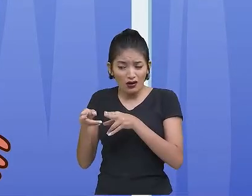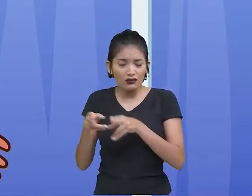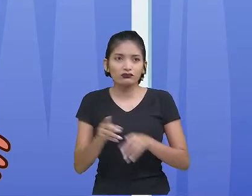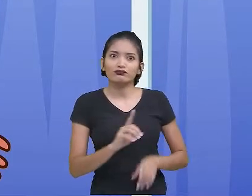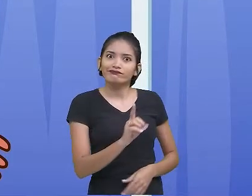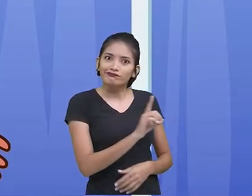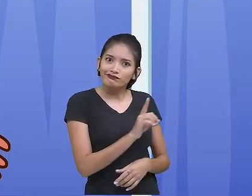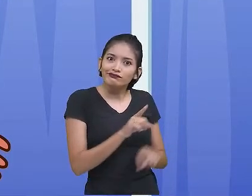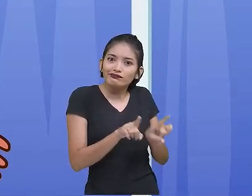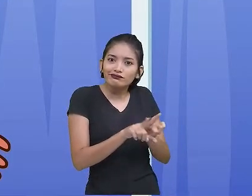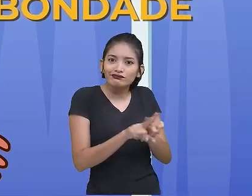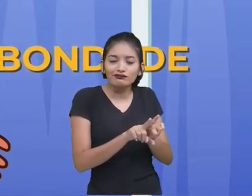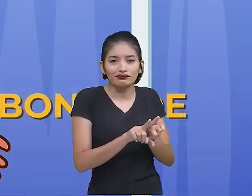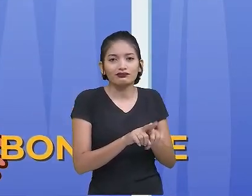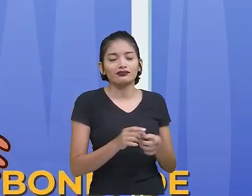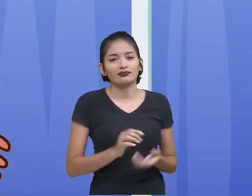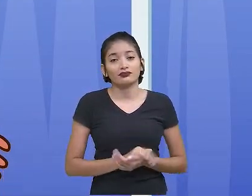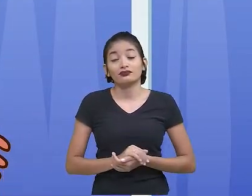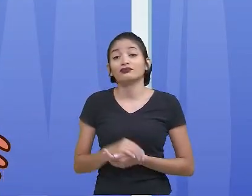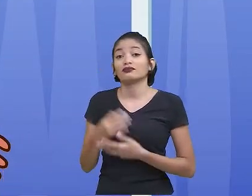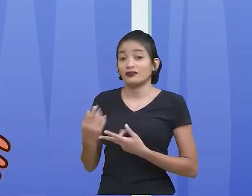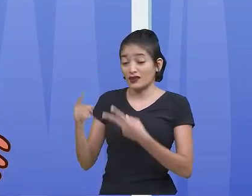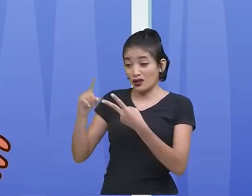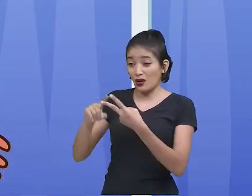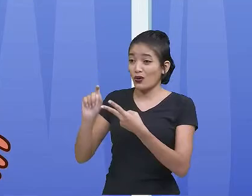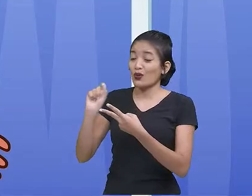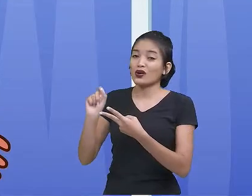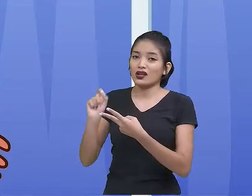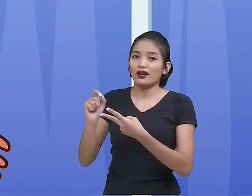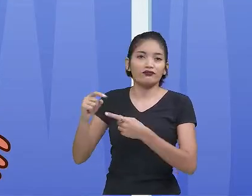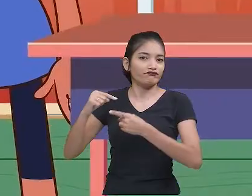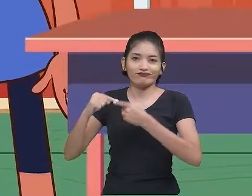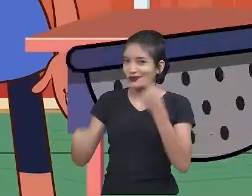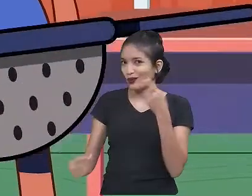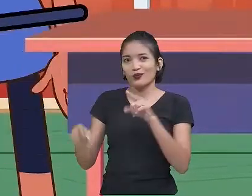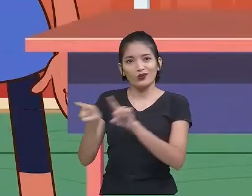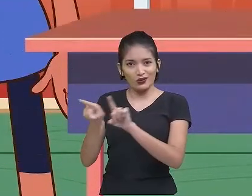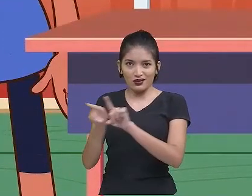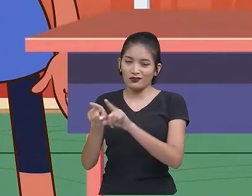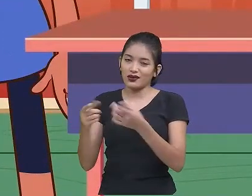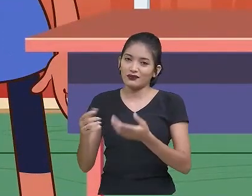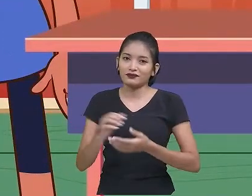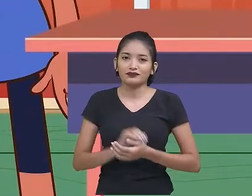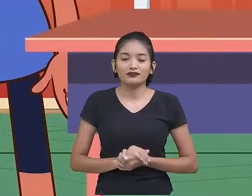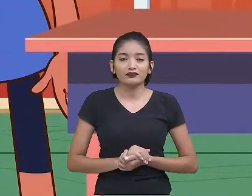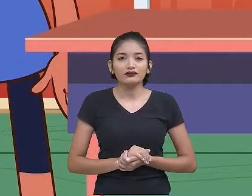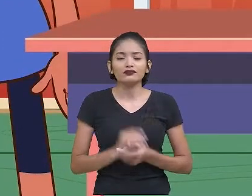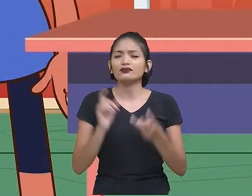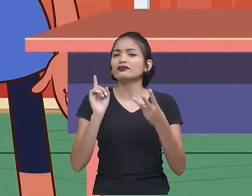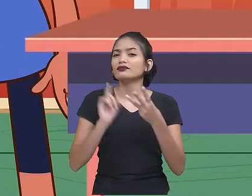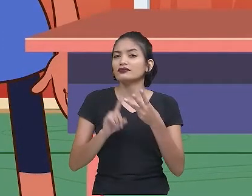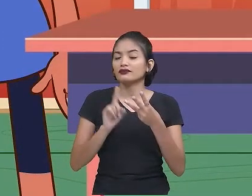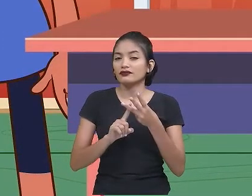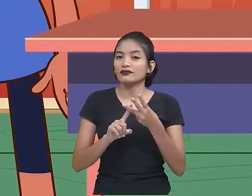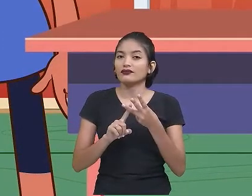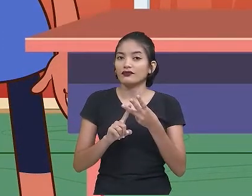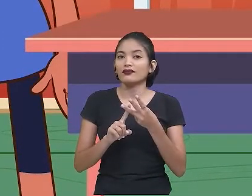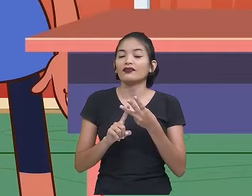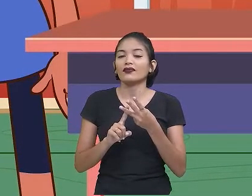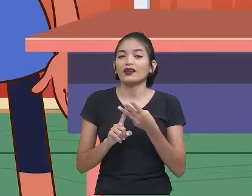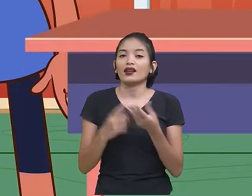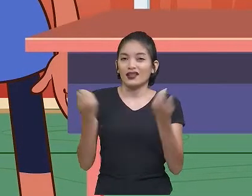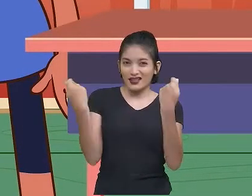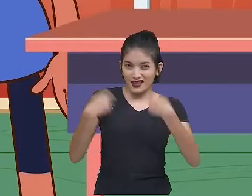não. Então essa história vazou na segunda peneira. Vamos à terceira, que é a da